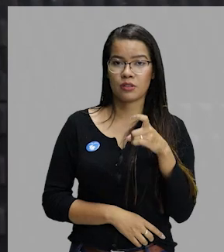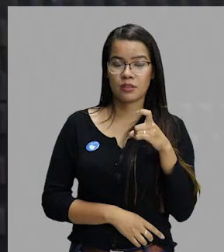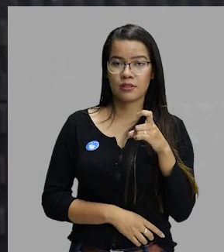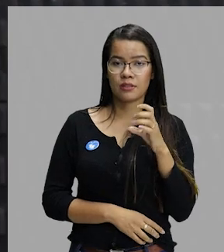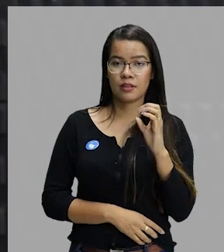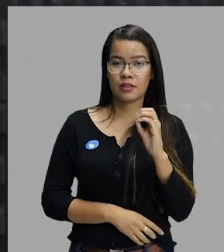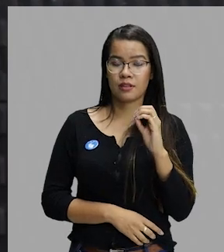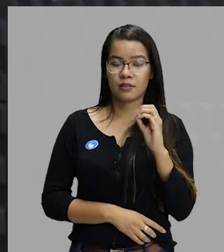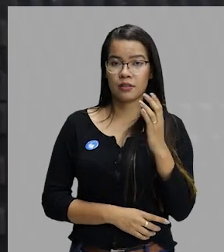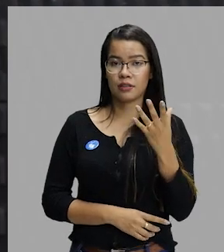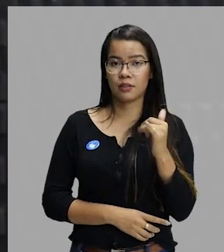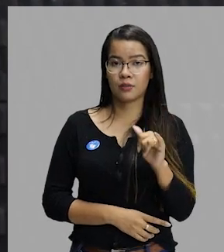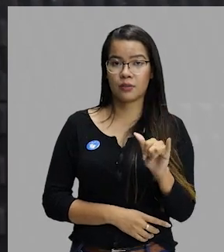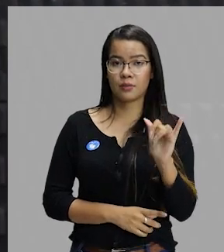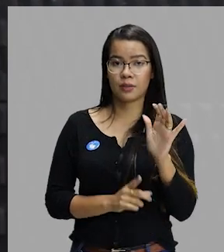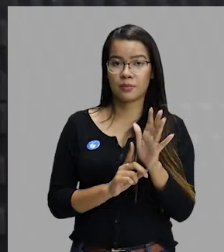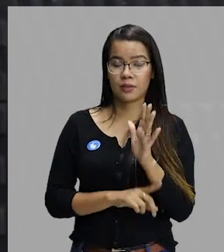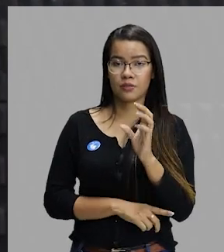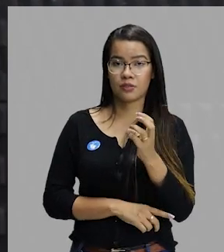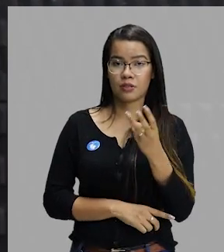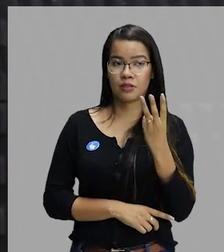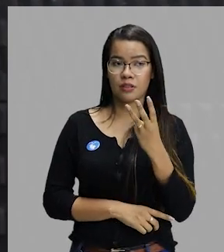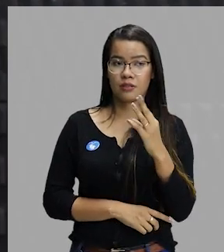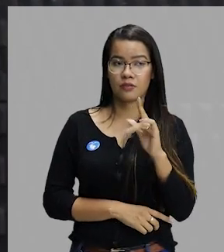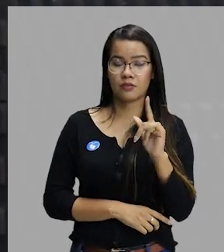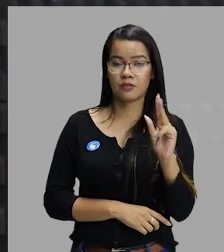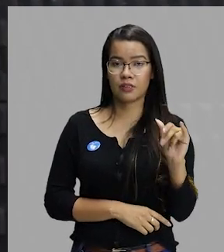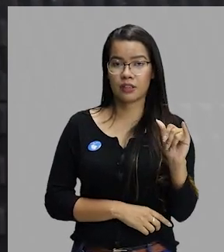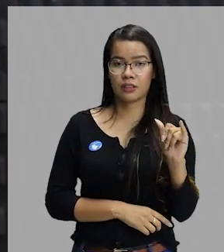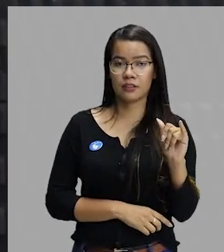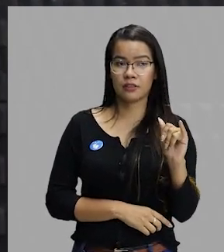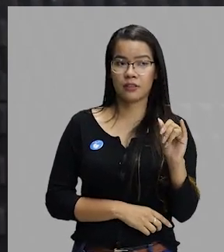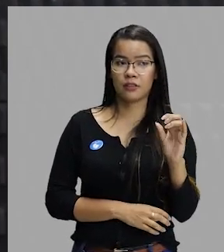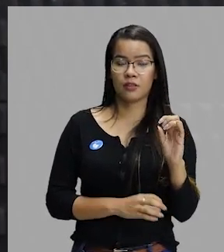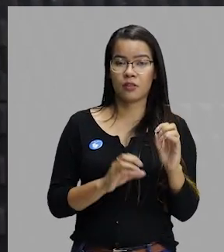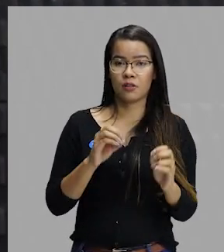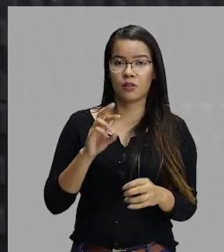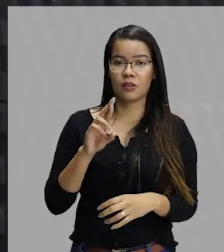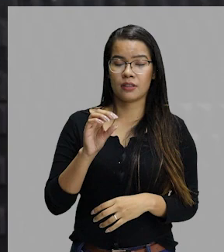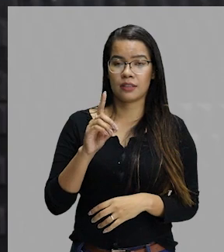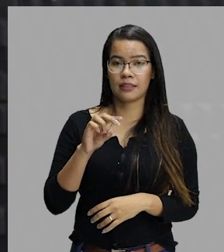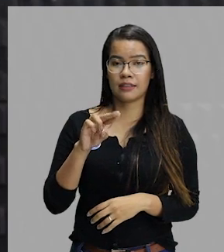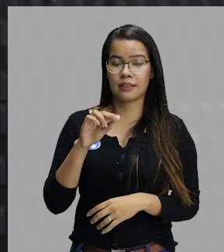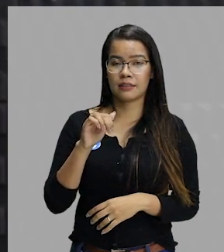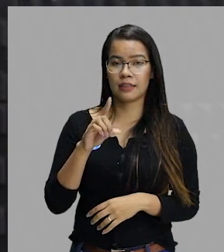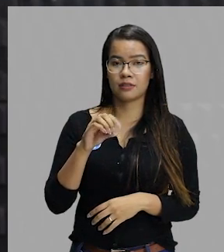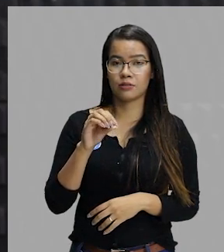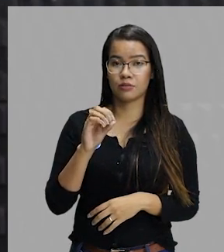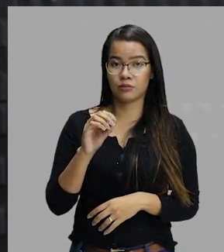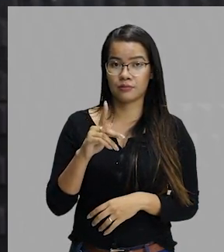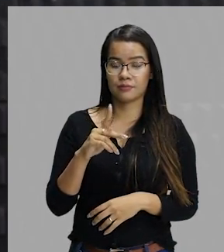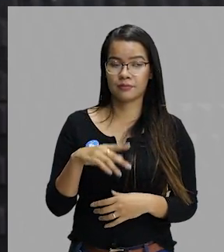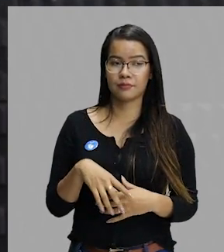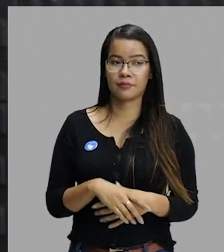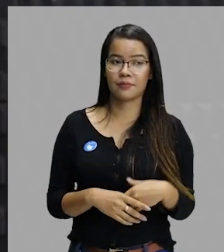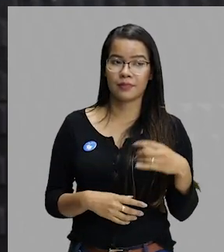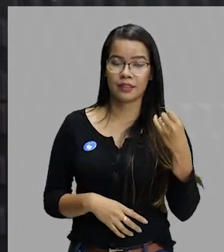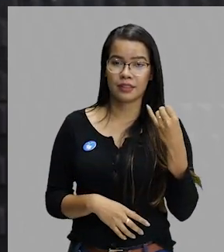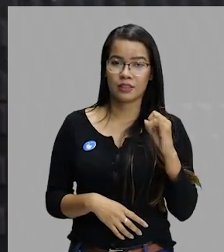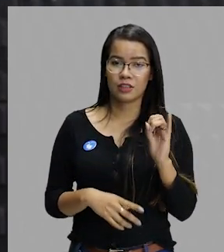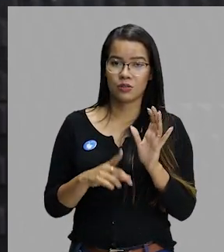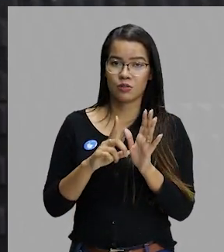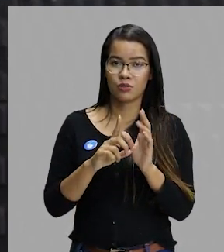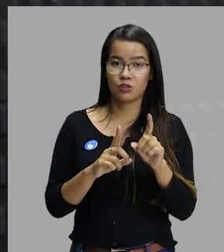o y é menos 3. Vai formar o par ordenado 0 e menos 3. Beleza. Se o x